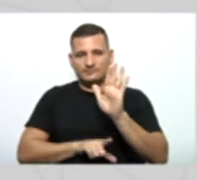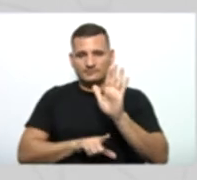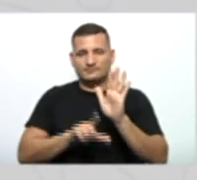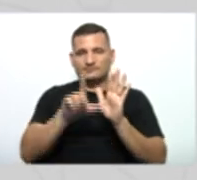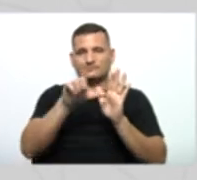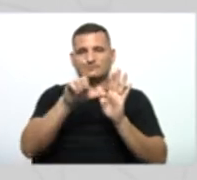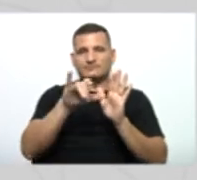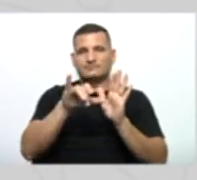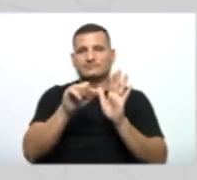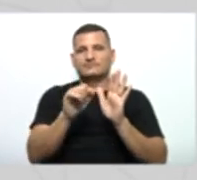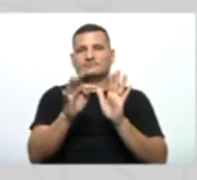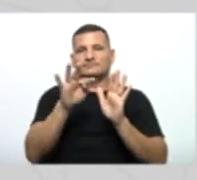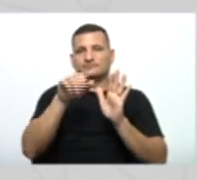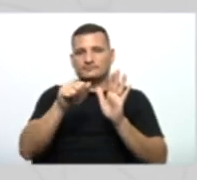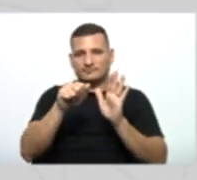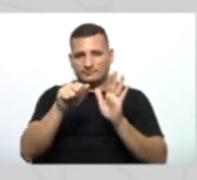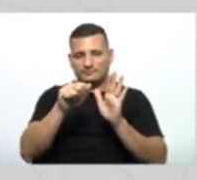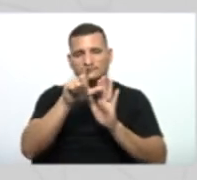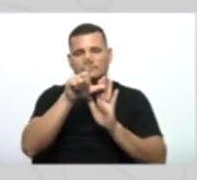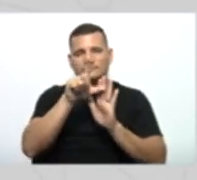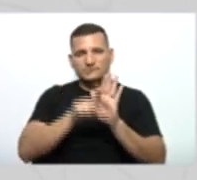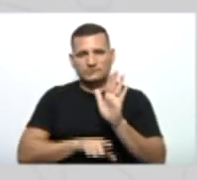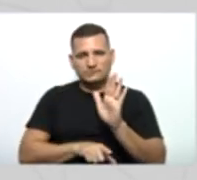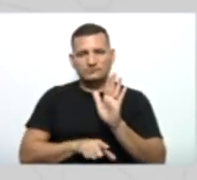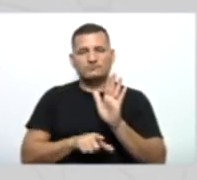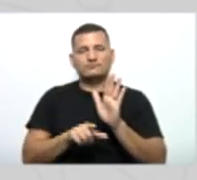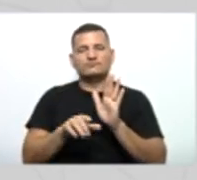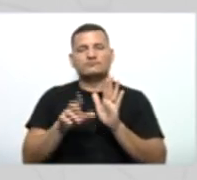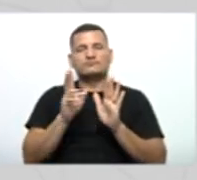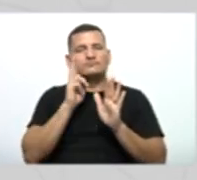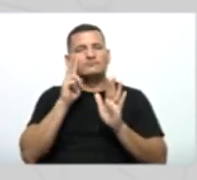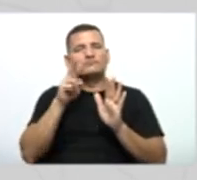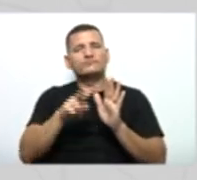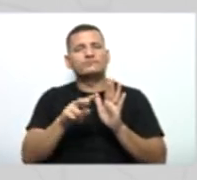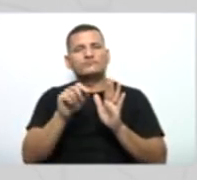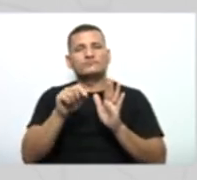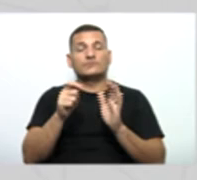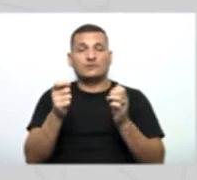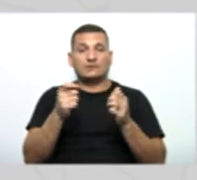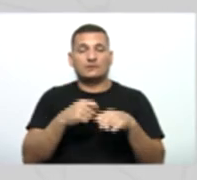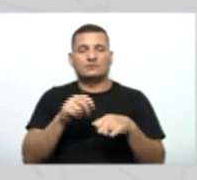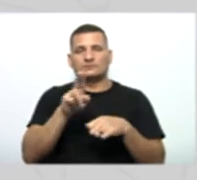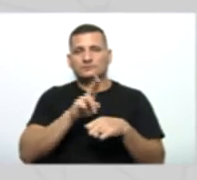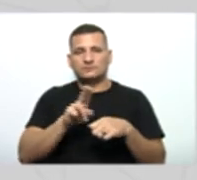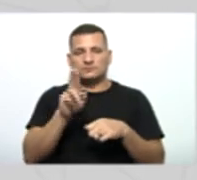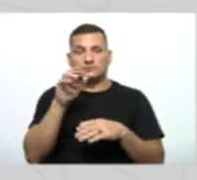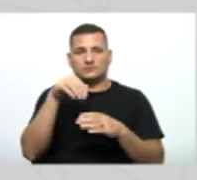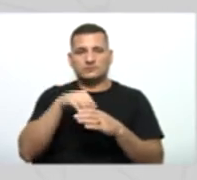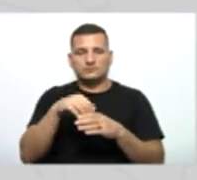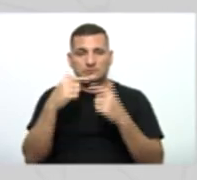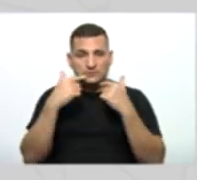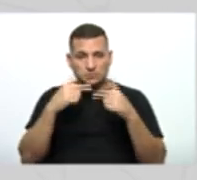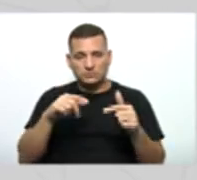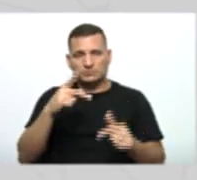Vimos lá que listas são elementos que nós podemos utilizar na linguagem de programação